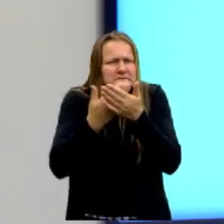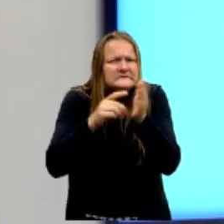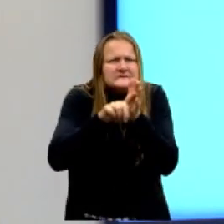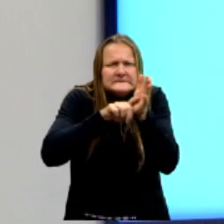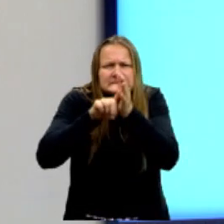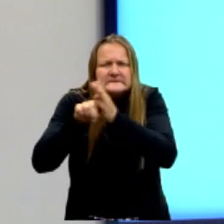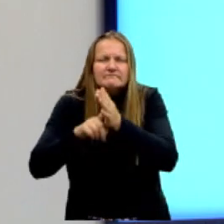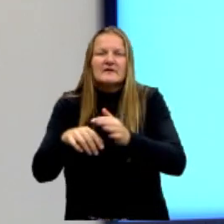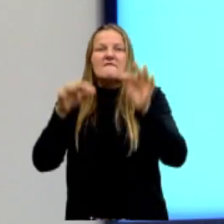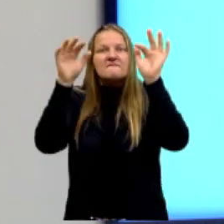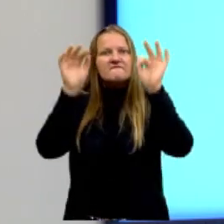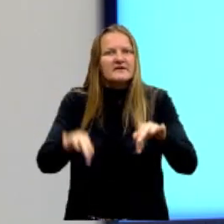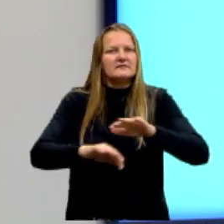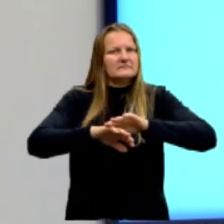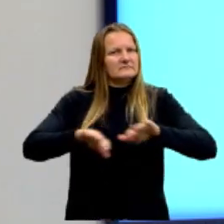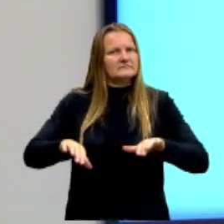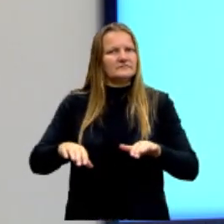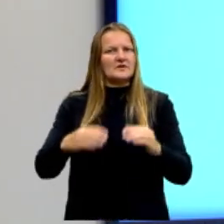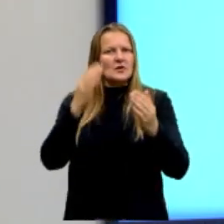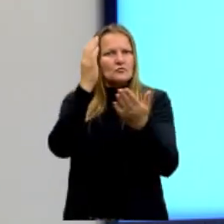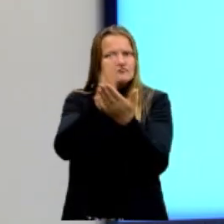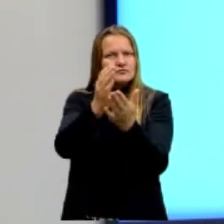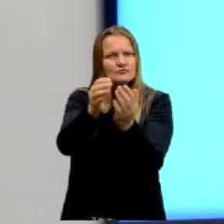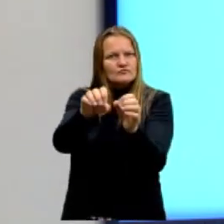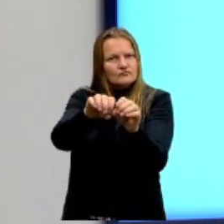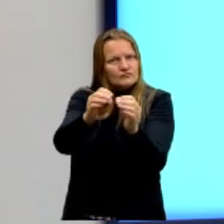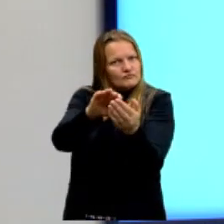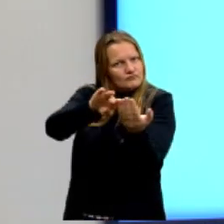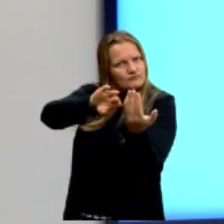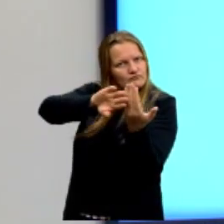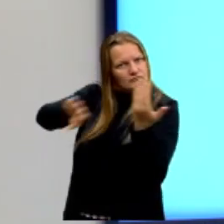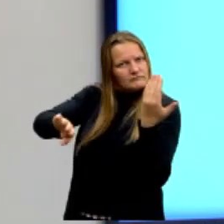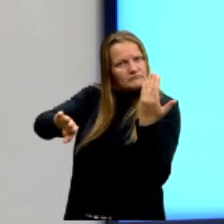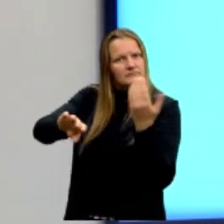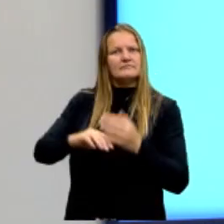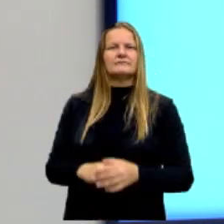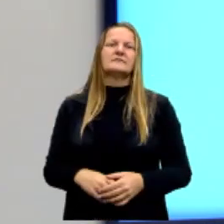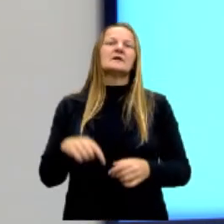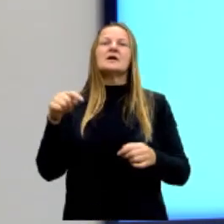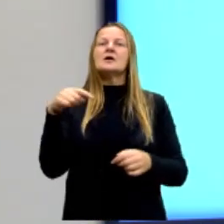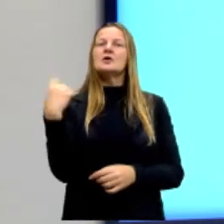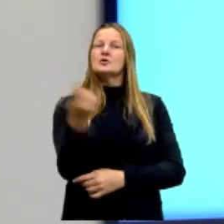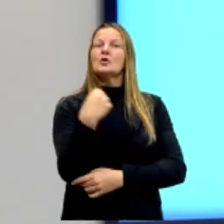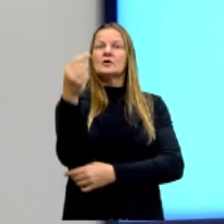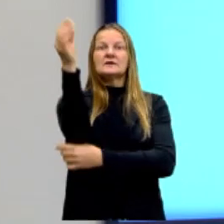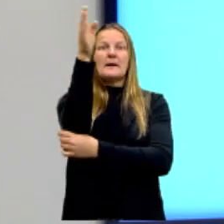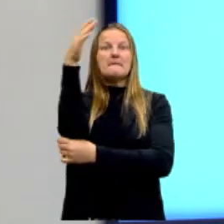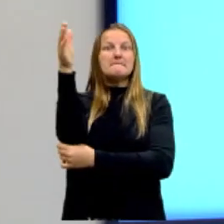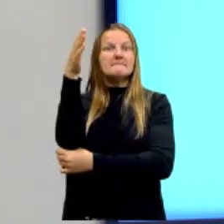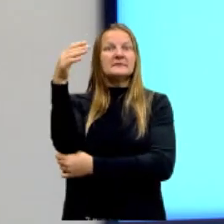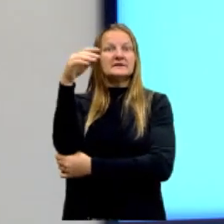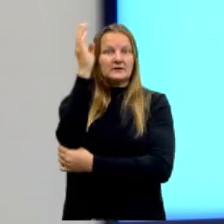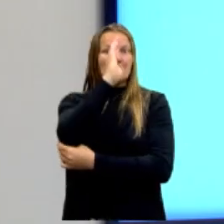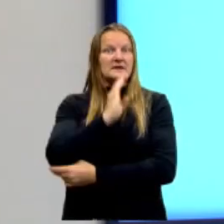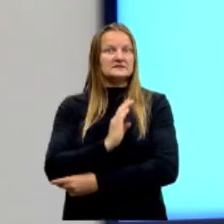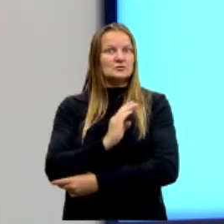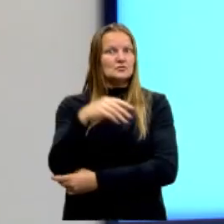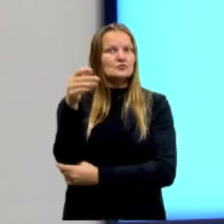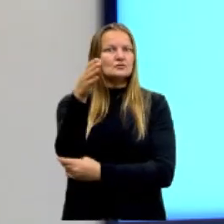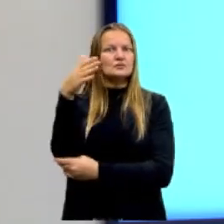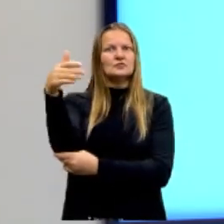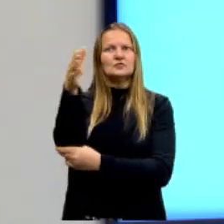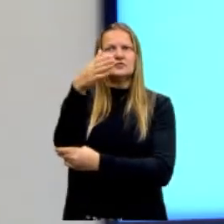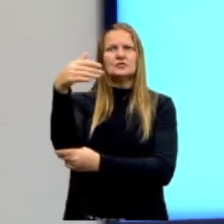principalmente gente olha que eu coloquei para vocês jamais esquecer a nossa bandeira brasileira linda maravilhosa